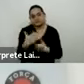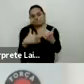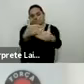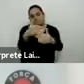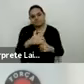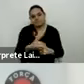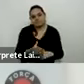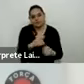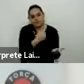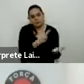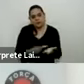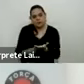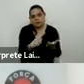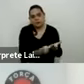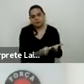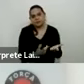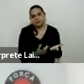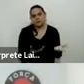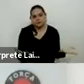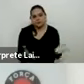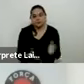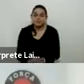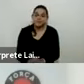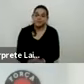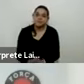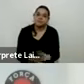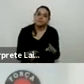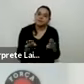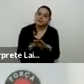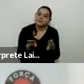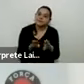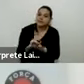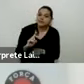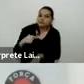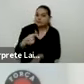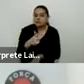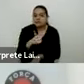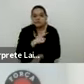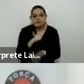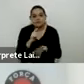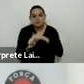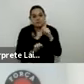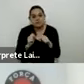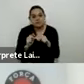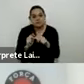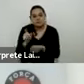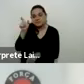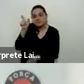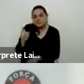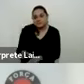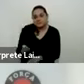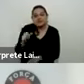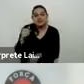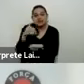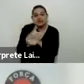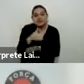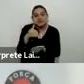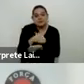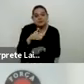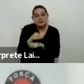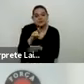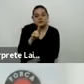os trabalhadores. E, na sequência, nós teremos aqui o assessor do DIAP, o jornalista